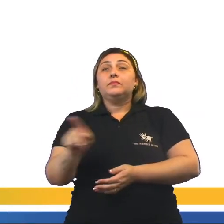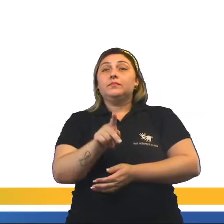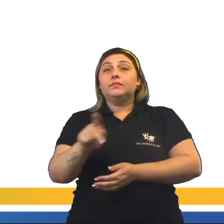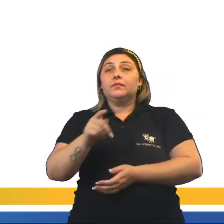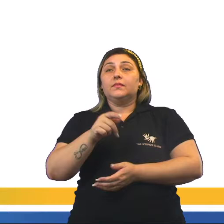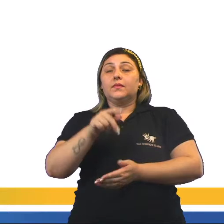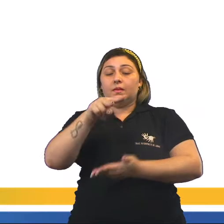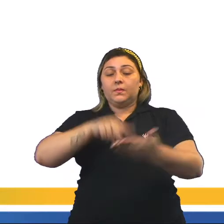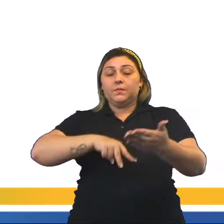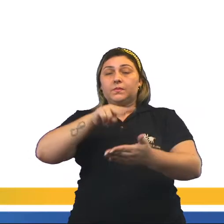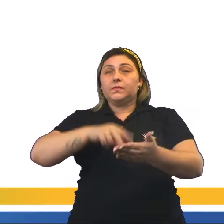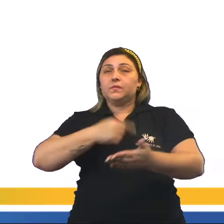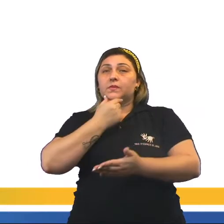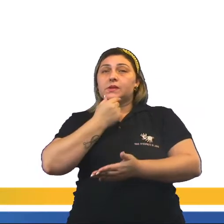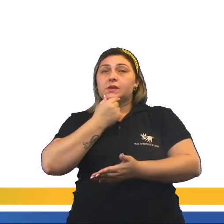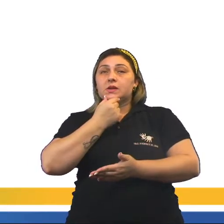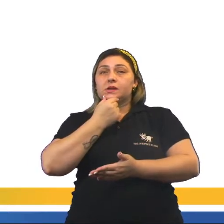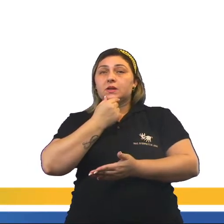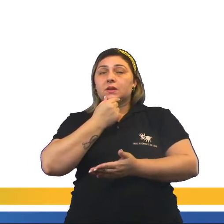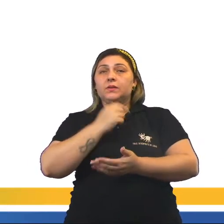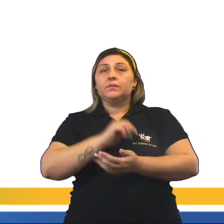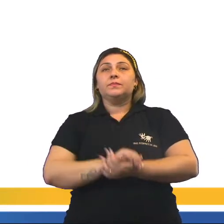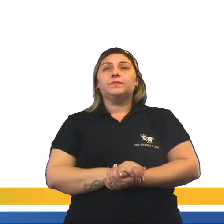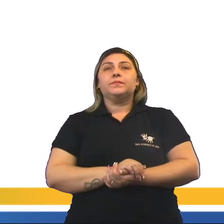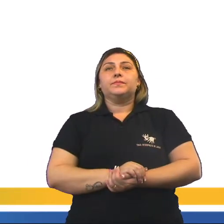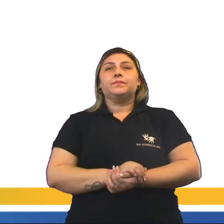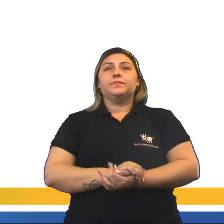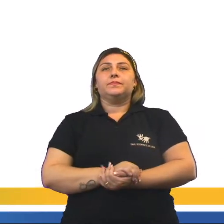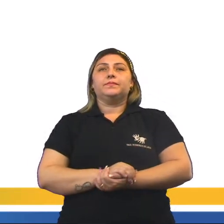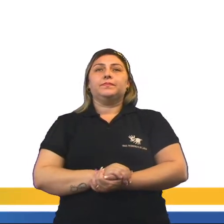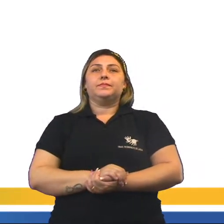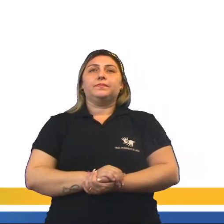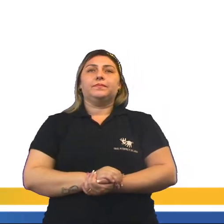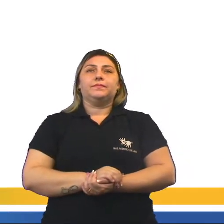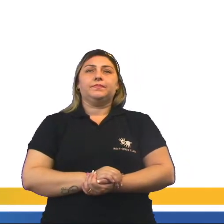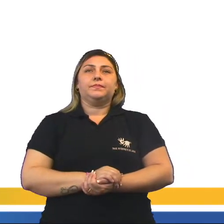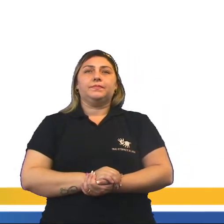Chester Charles Bennington was born on March 20th,